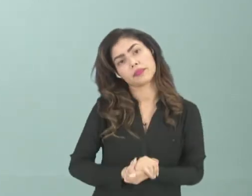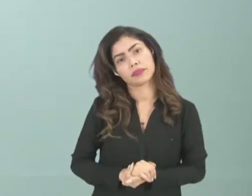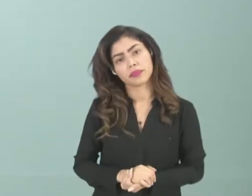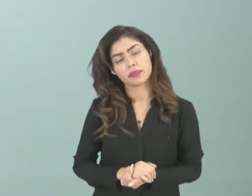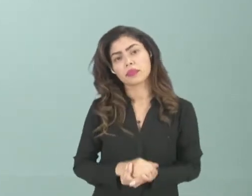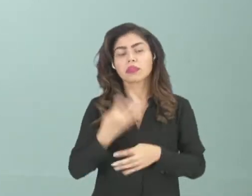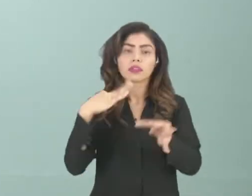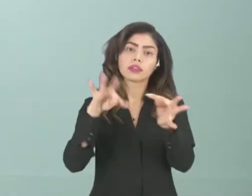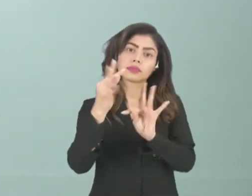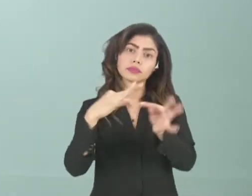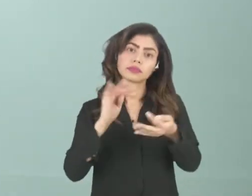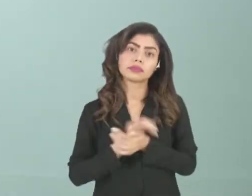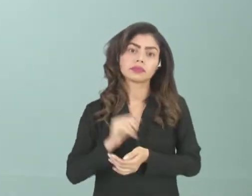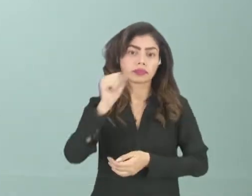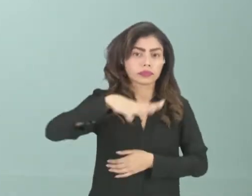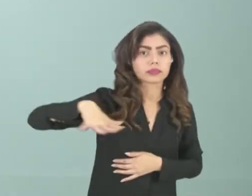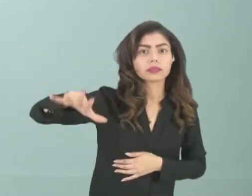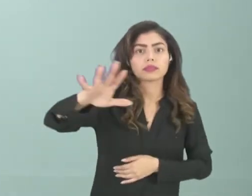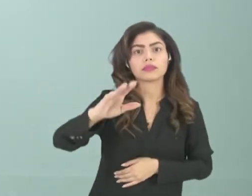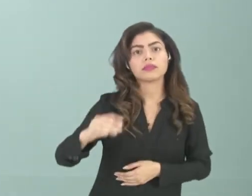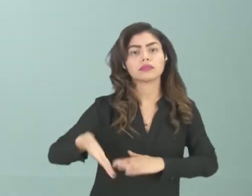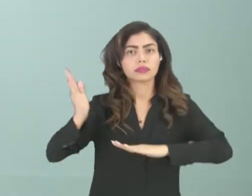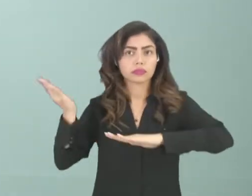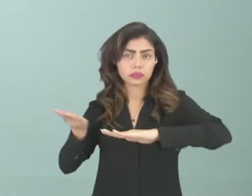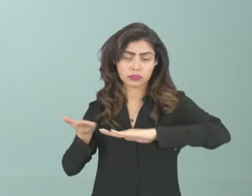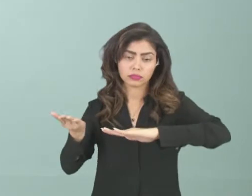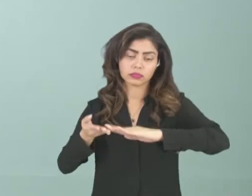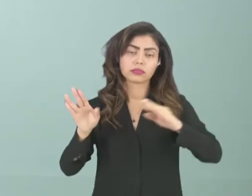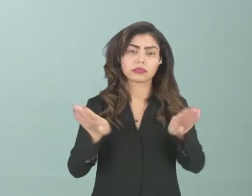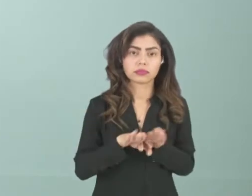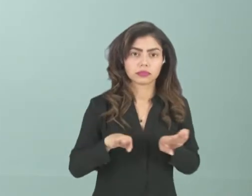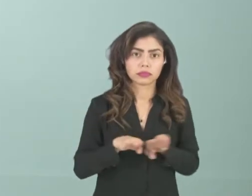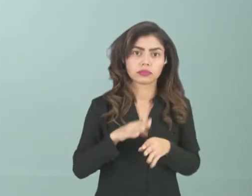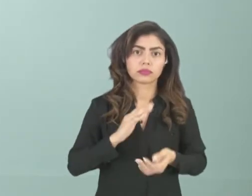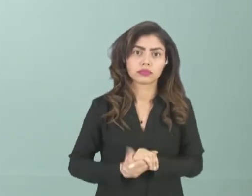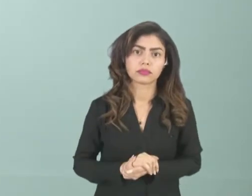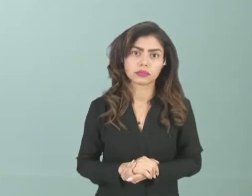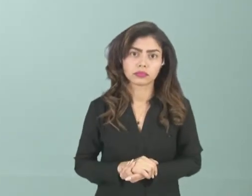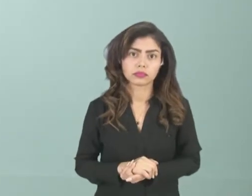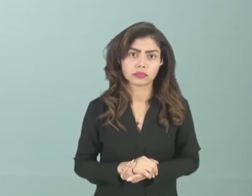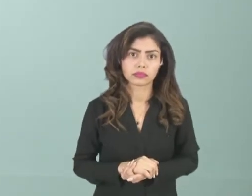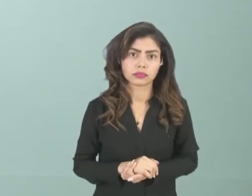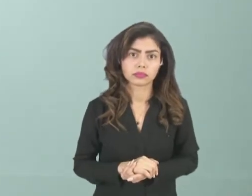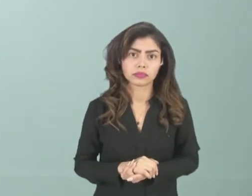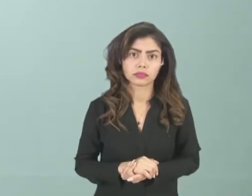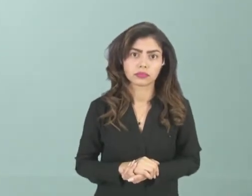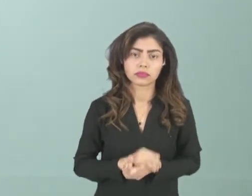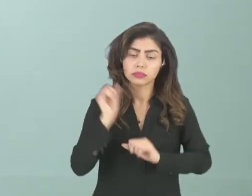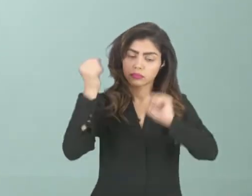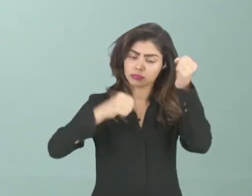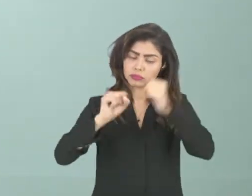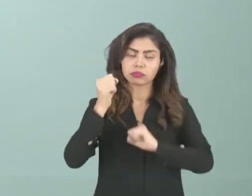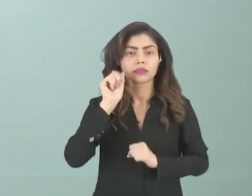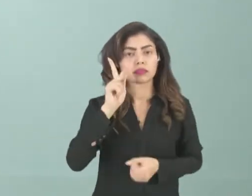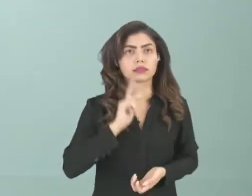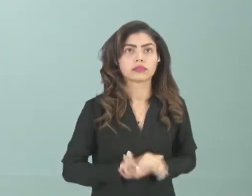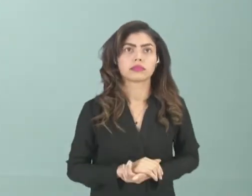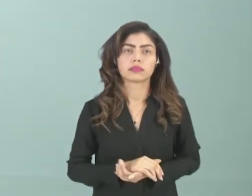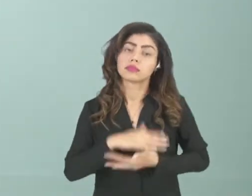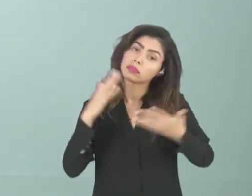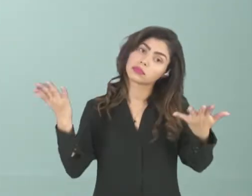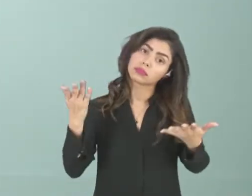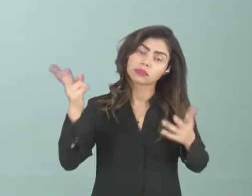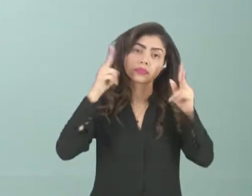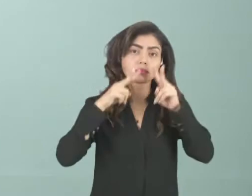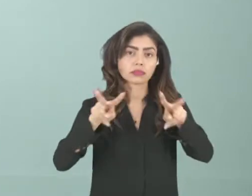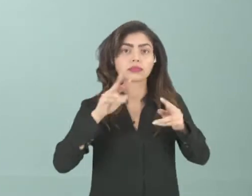mecanização do campo, modernização, e também pela questão do avanço das indústrias, tá? Então, diante do que a